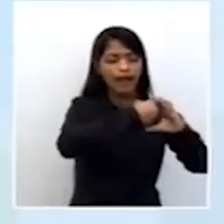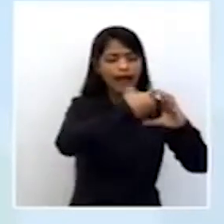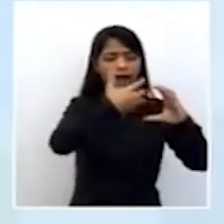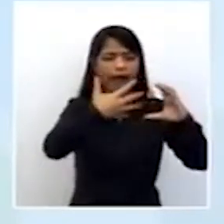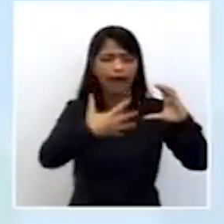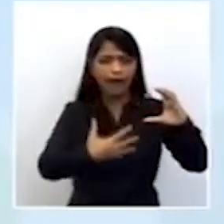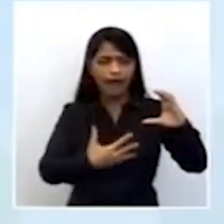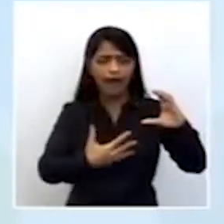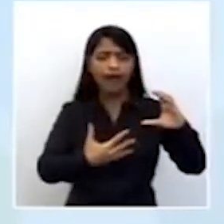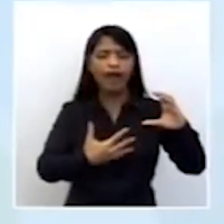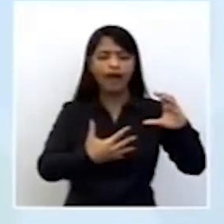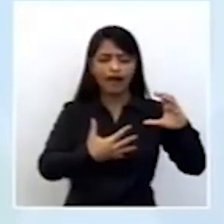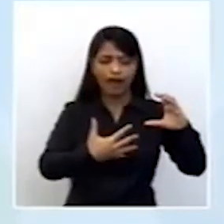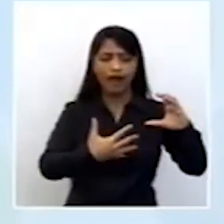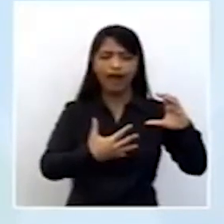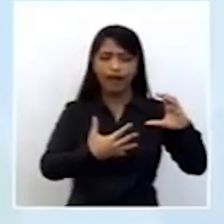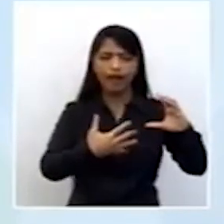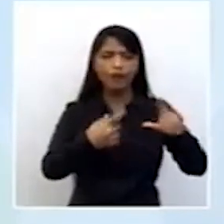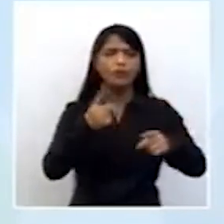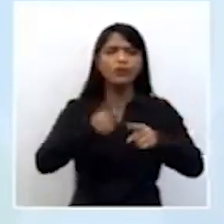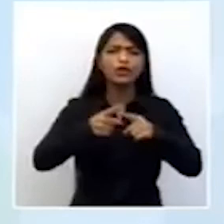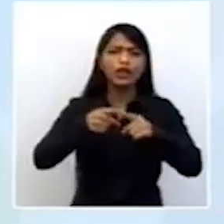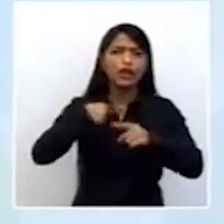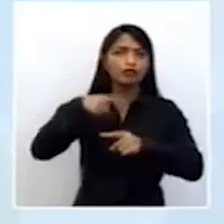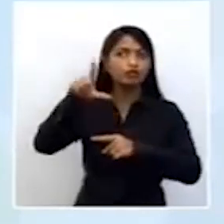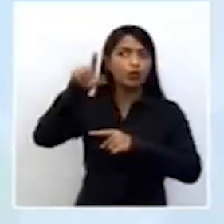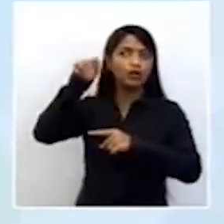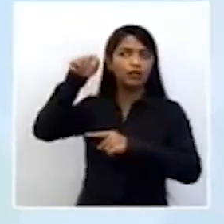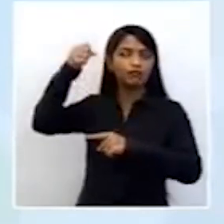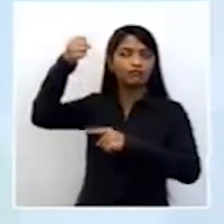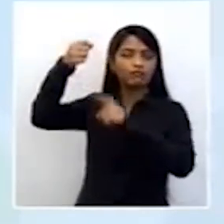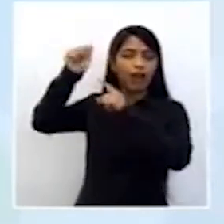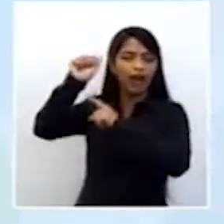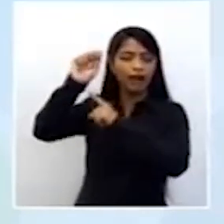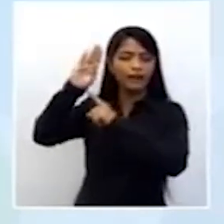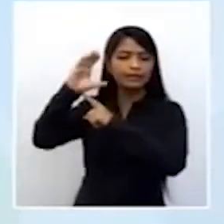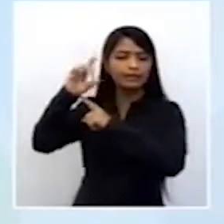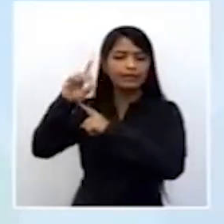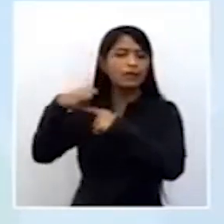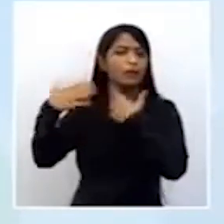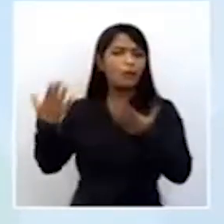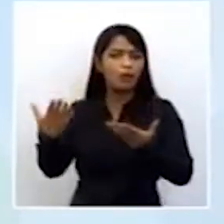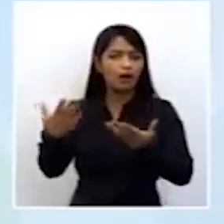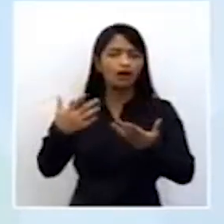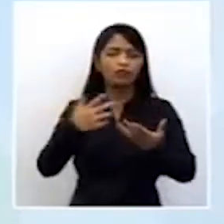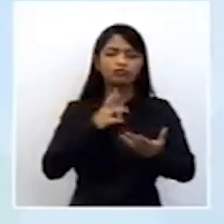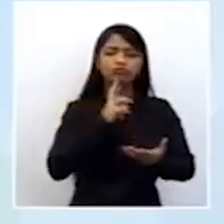dada à questão anterior, que é a questão 1? E na terceira, para